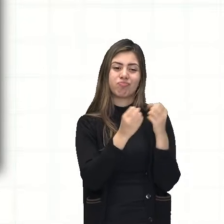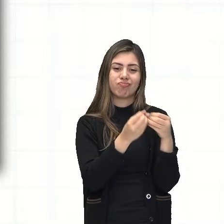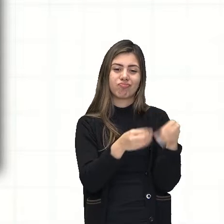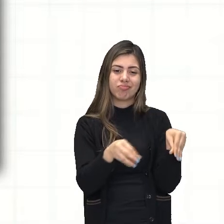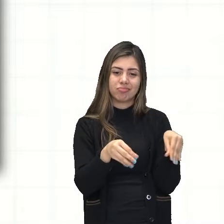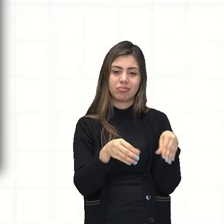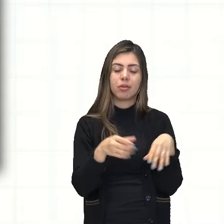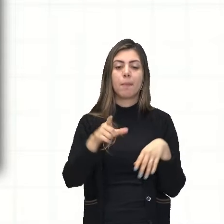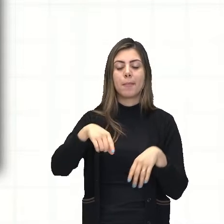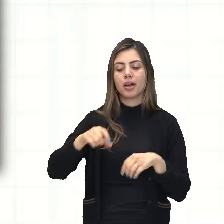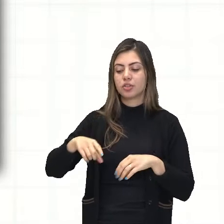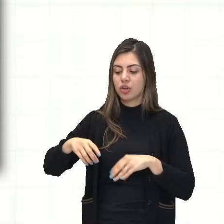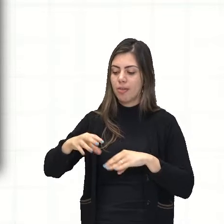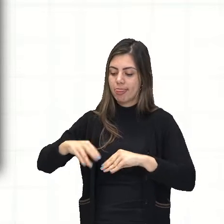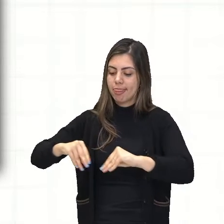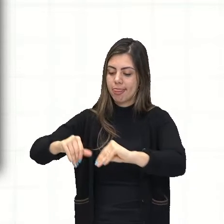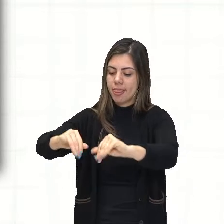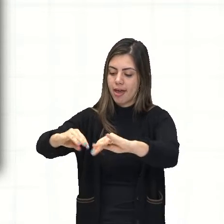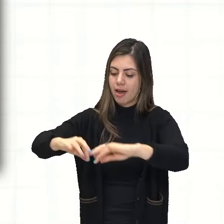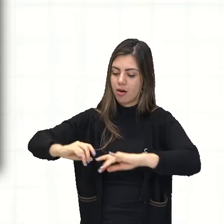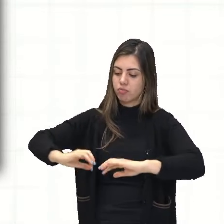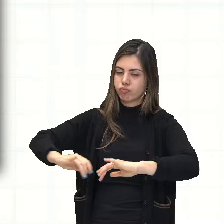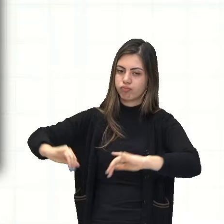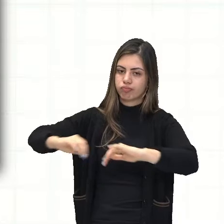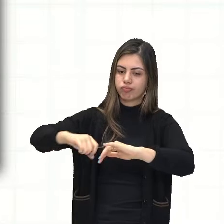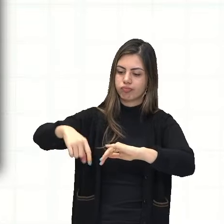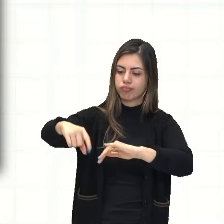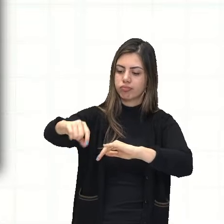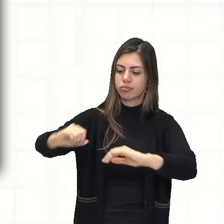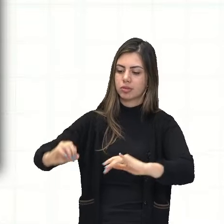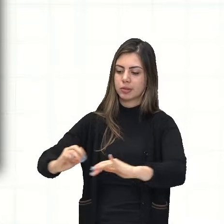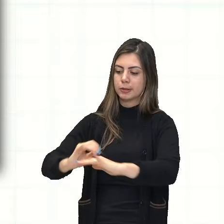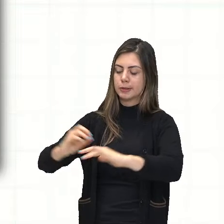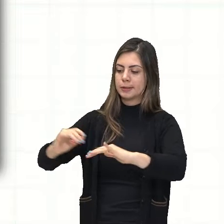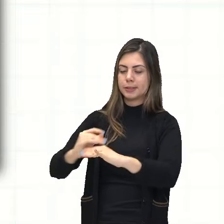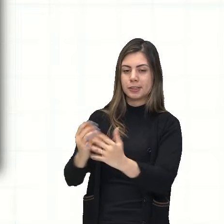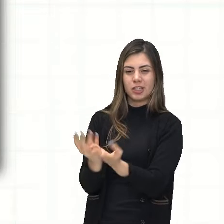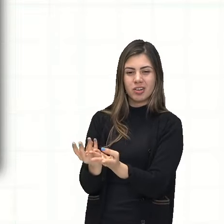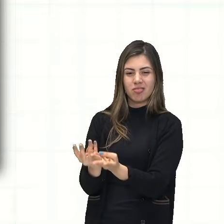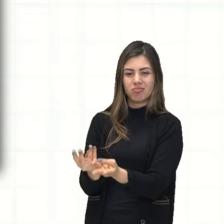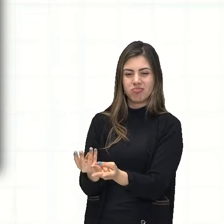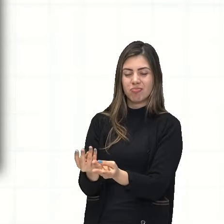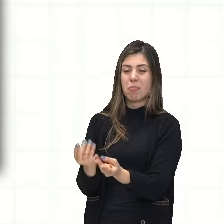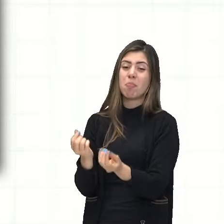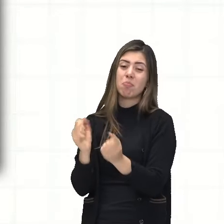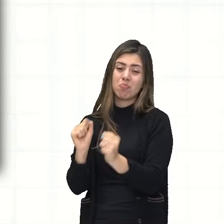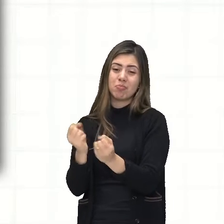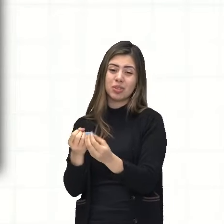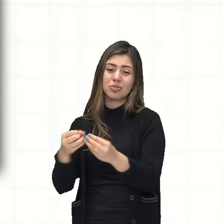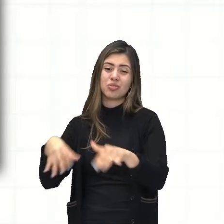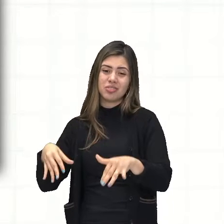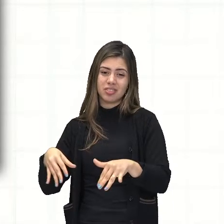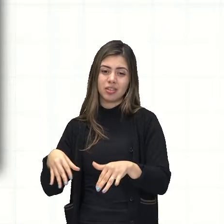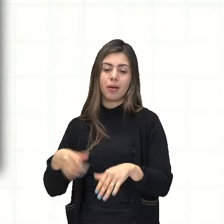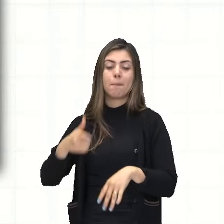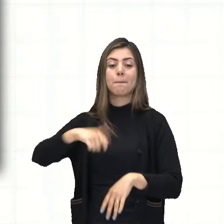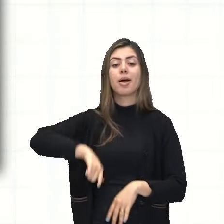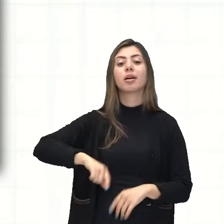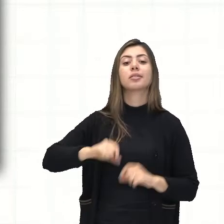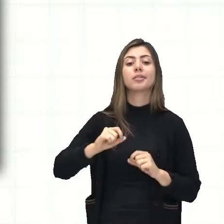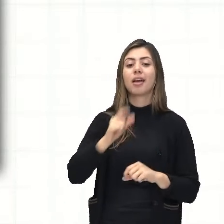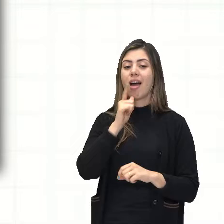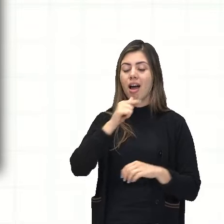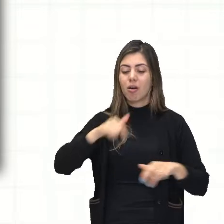se torna ácido, nós temos prejuízo para o solo também. Lagos são envenenados,